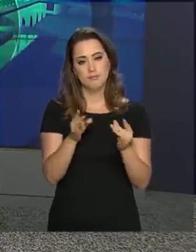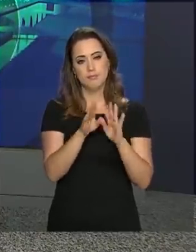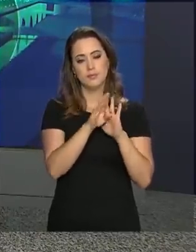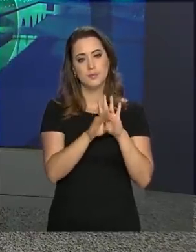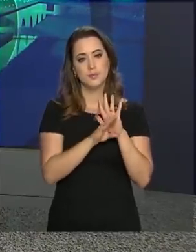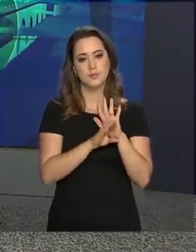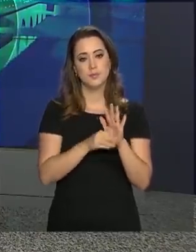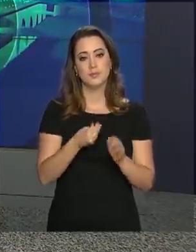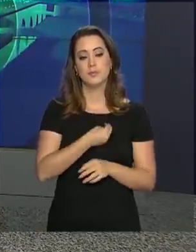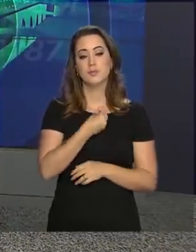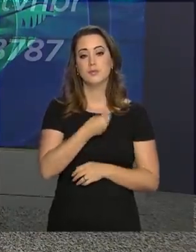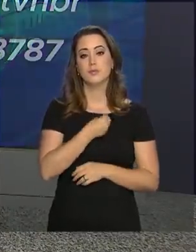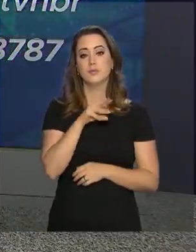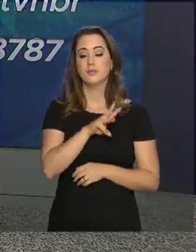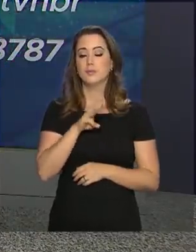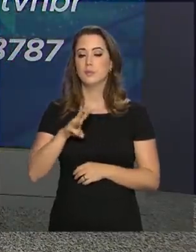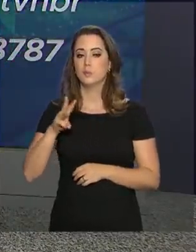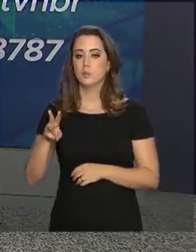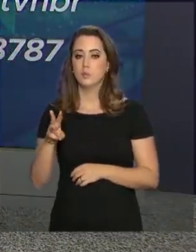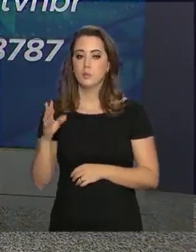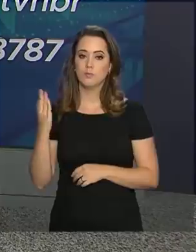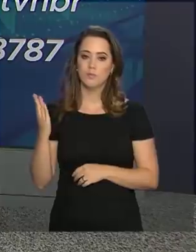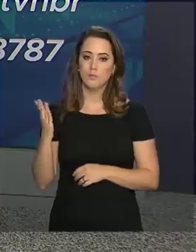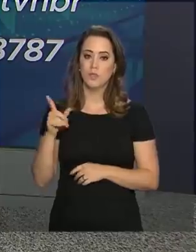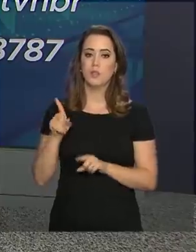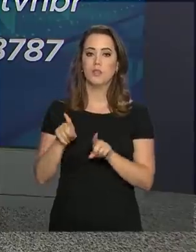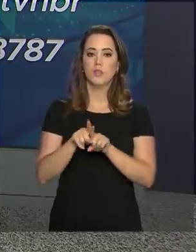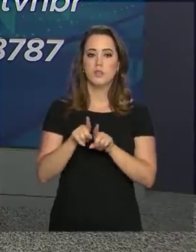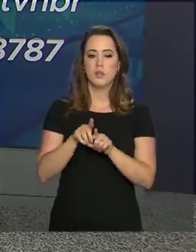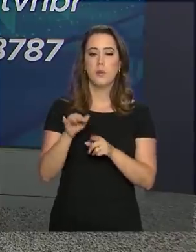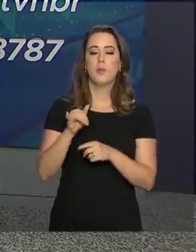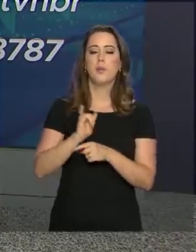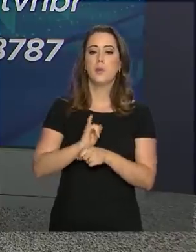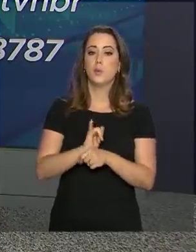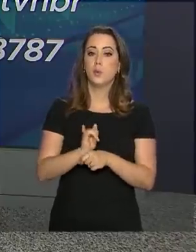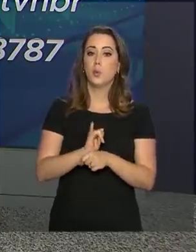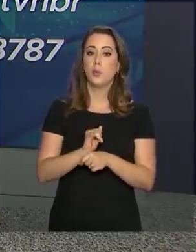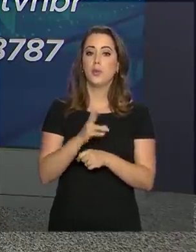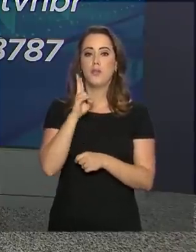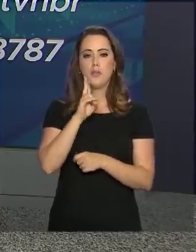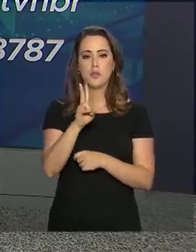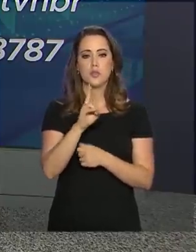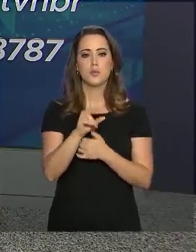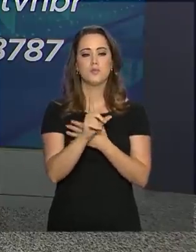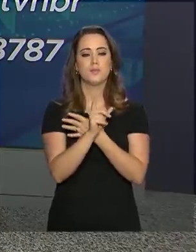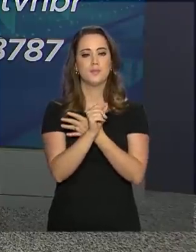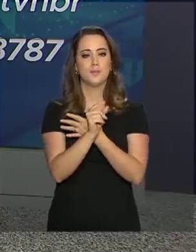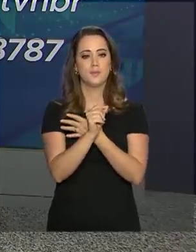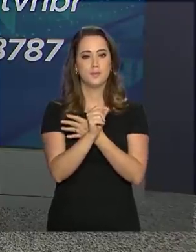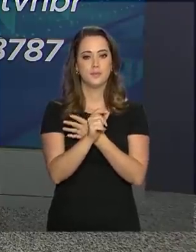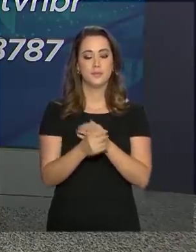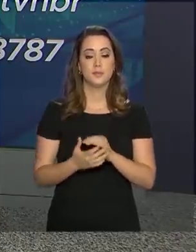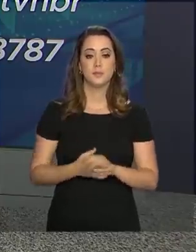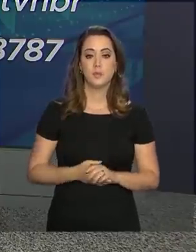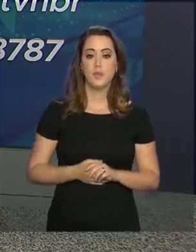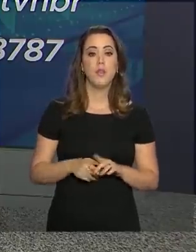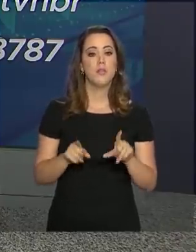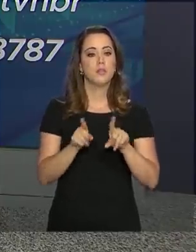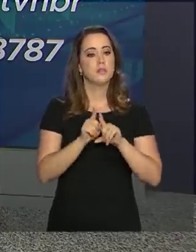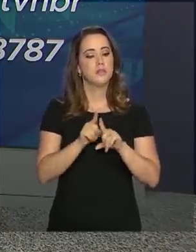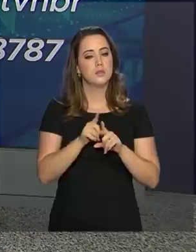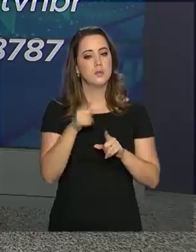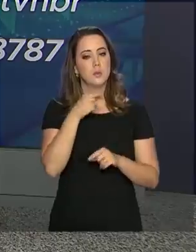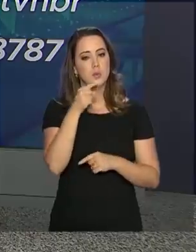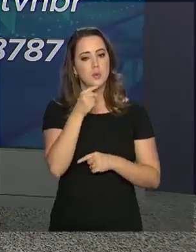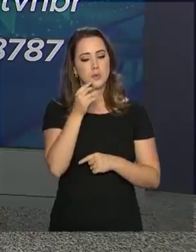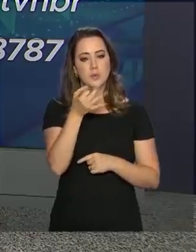programação, você acompanhar ao vivo pelo site da NBR e pelo canal no YouTube. Acesse também o nosso perfil no Twitter. E você pode